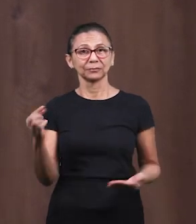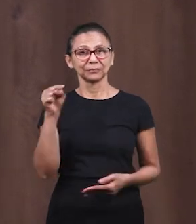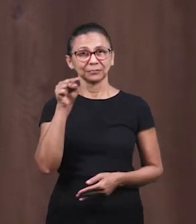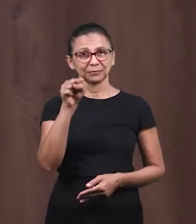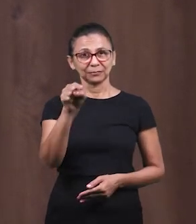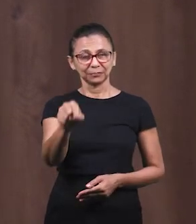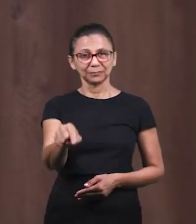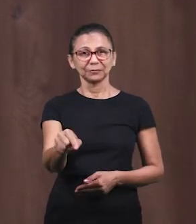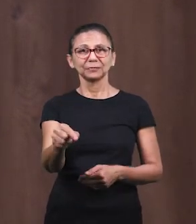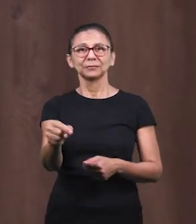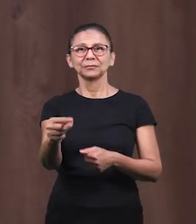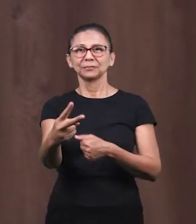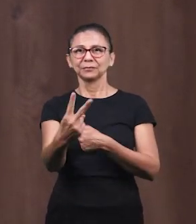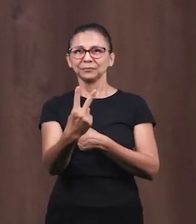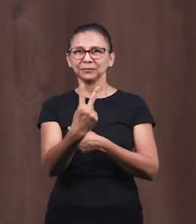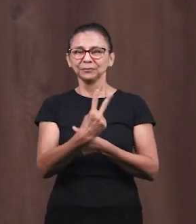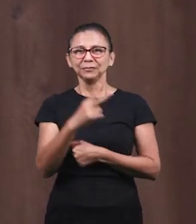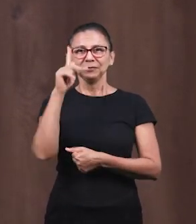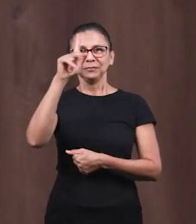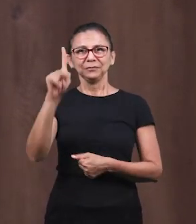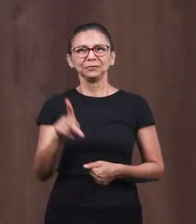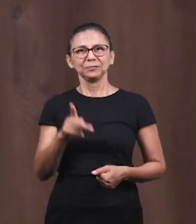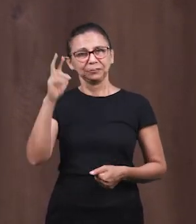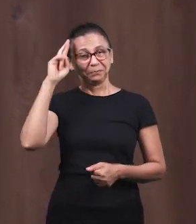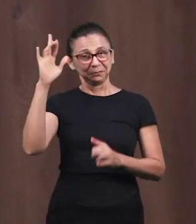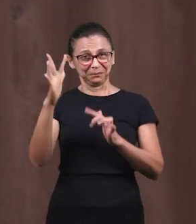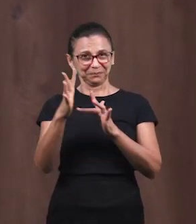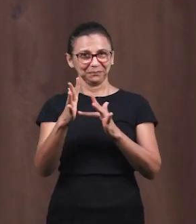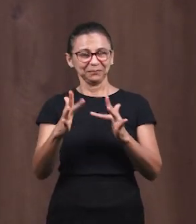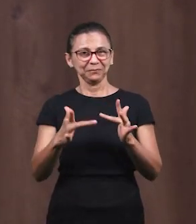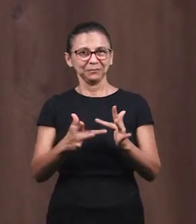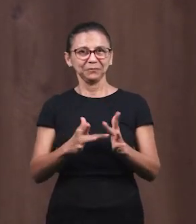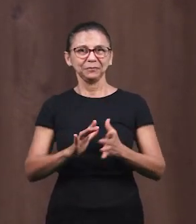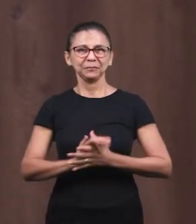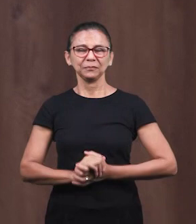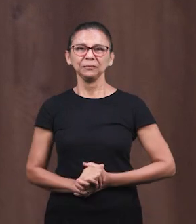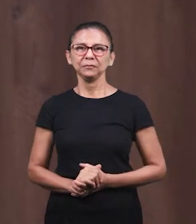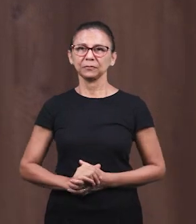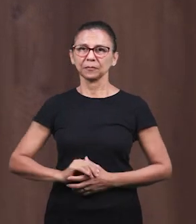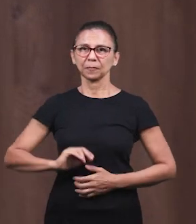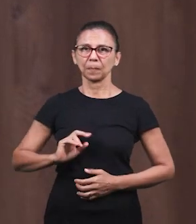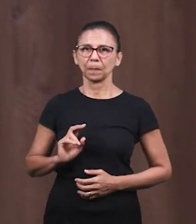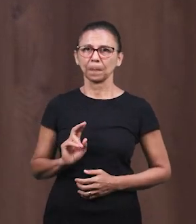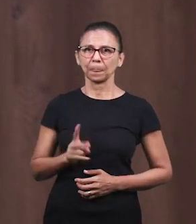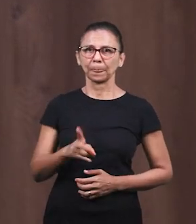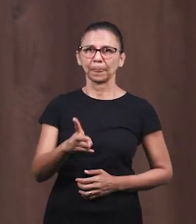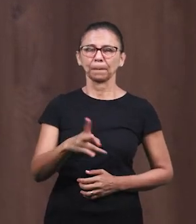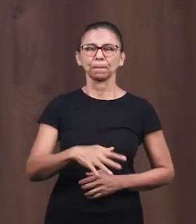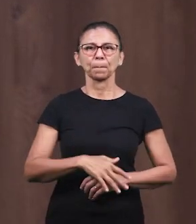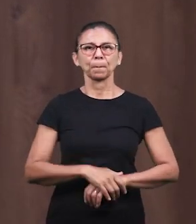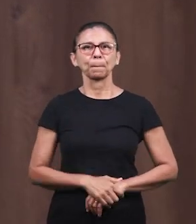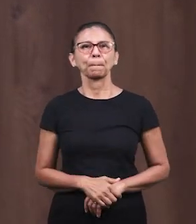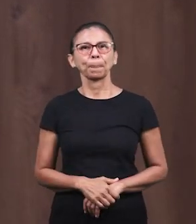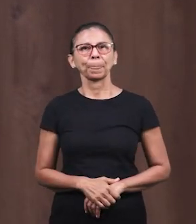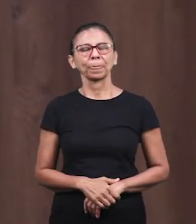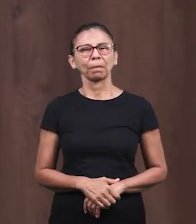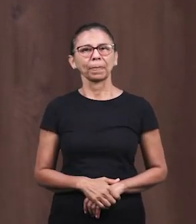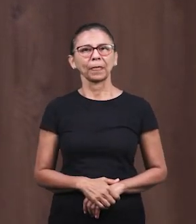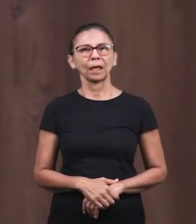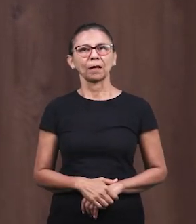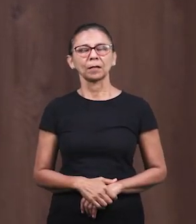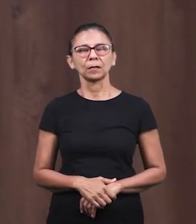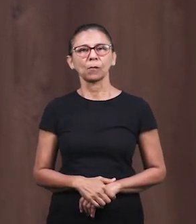Cumprimento a você que nos acompanha com a paz do Senhor Jesus. Dando continuidade à temática